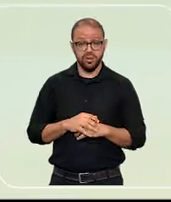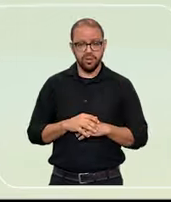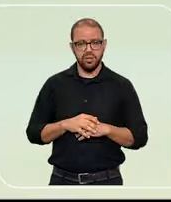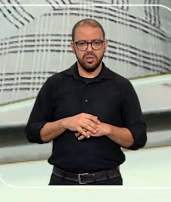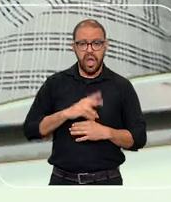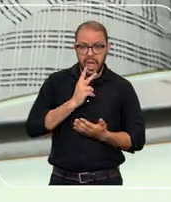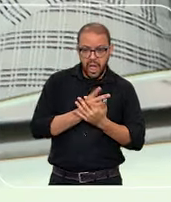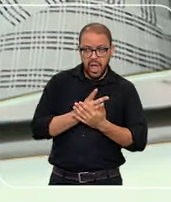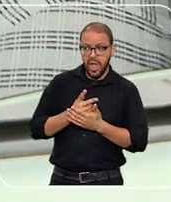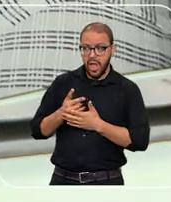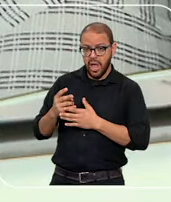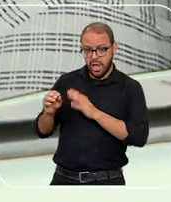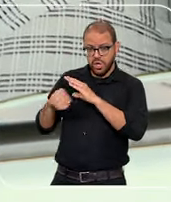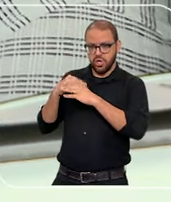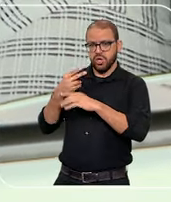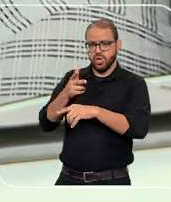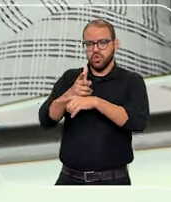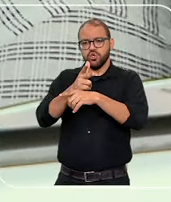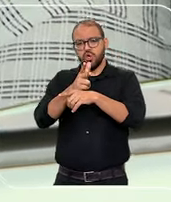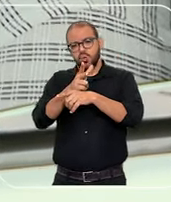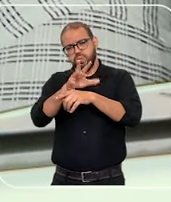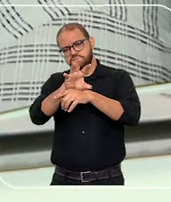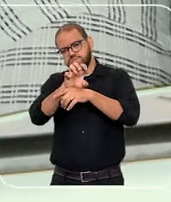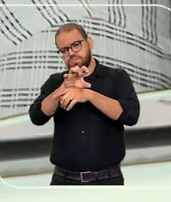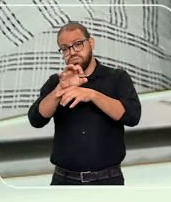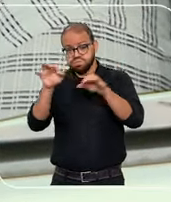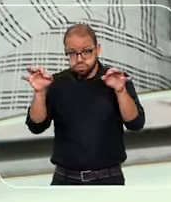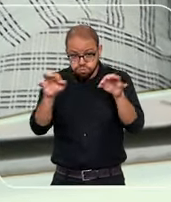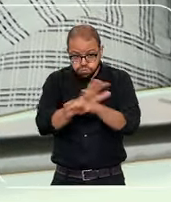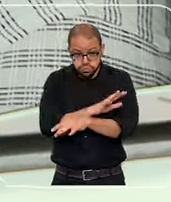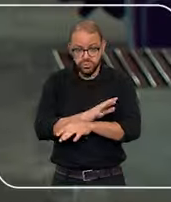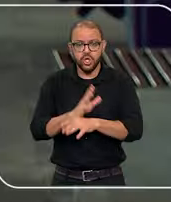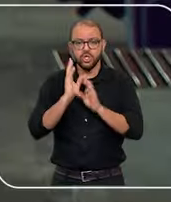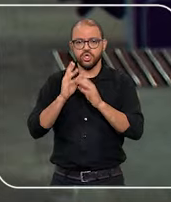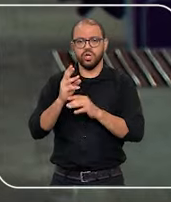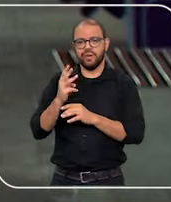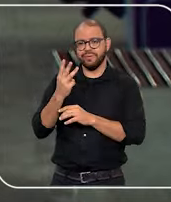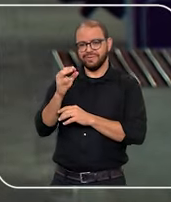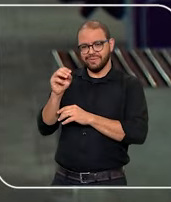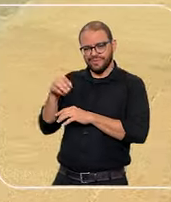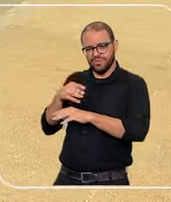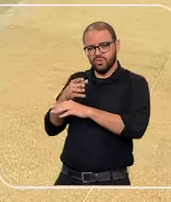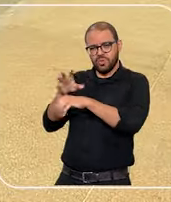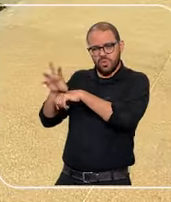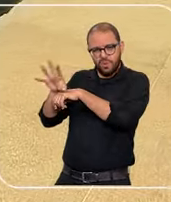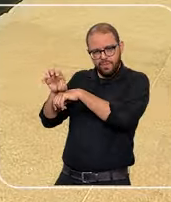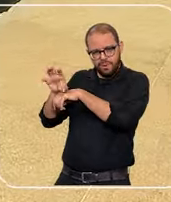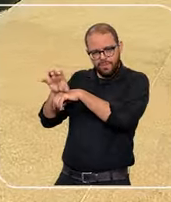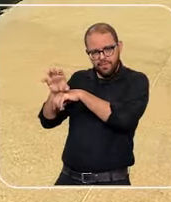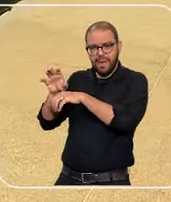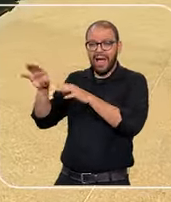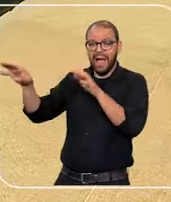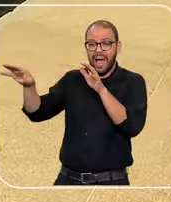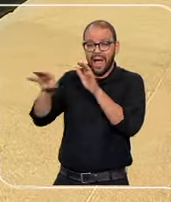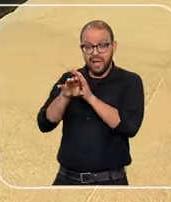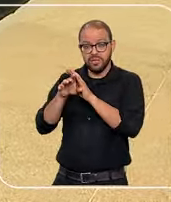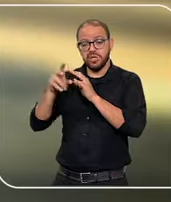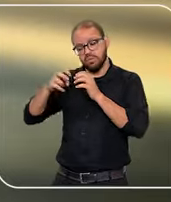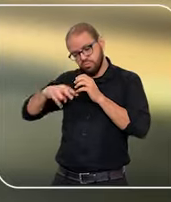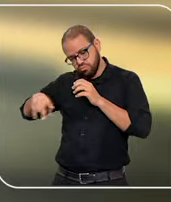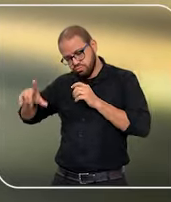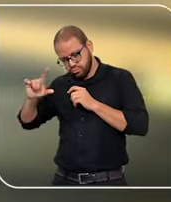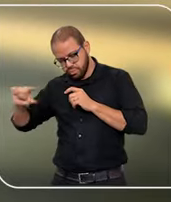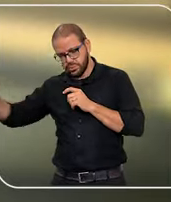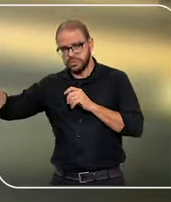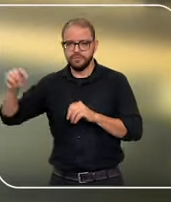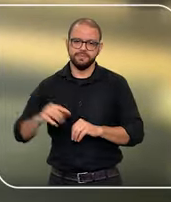ativei todas as viagens. A partir do momento que eu recebo, já está gravando até finalizar. Depois que finaliza, já fica aí nos 30 segundos gravando até o